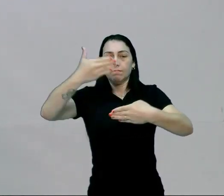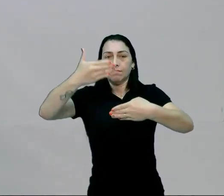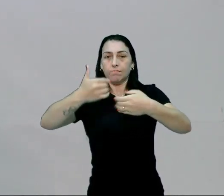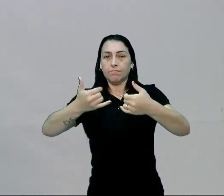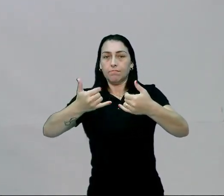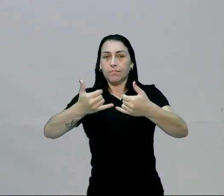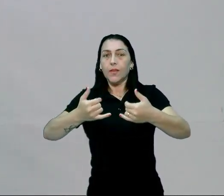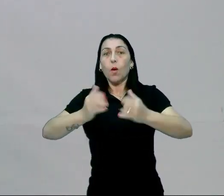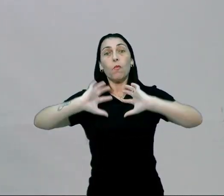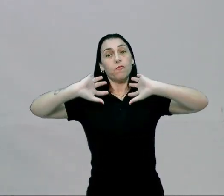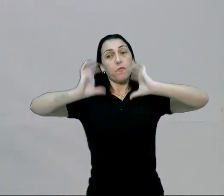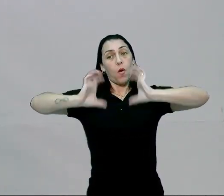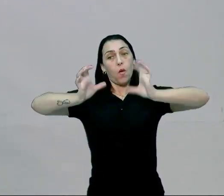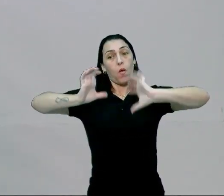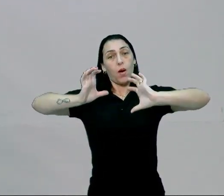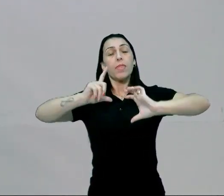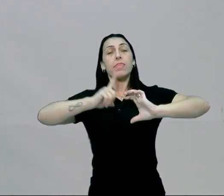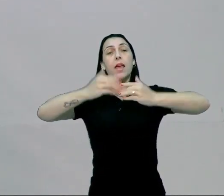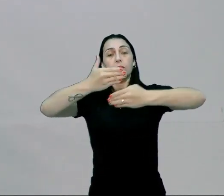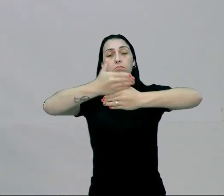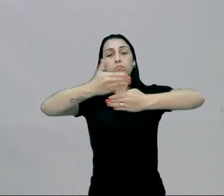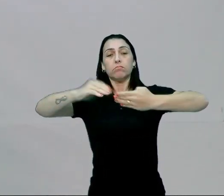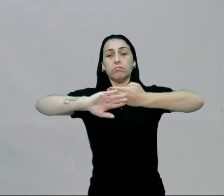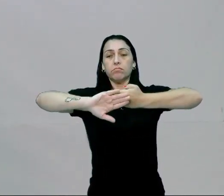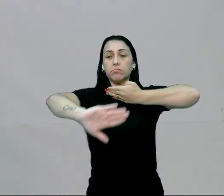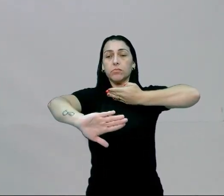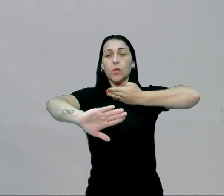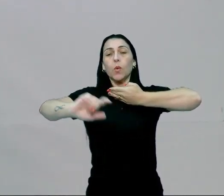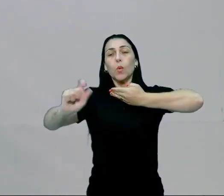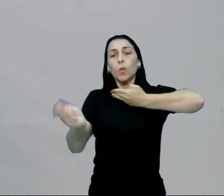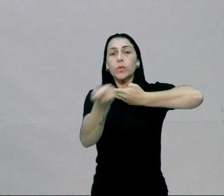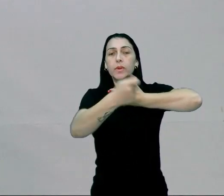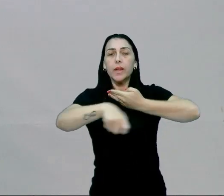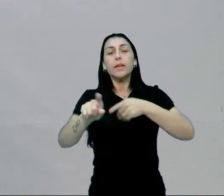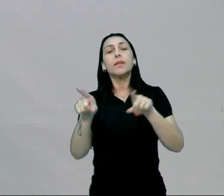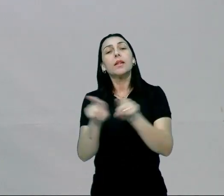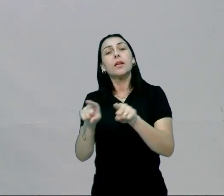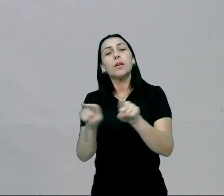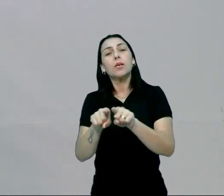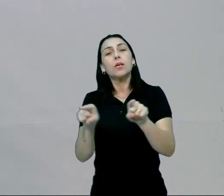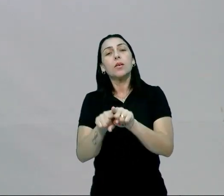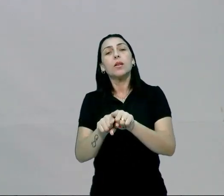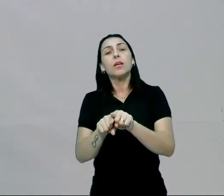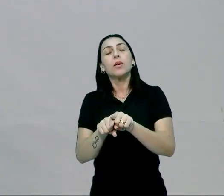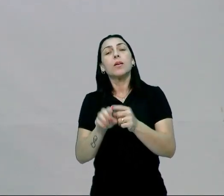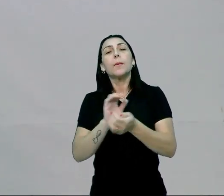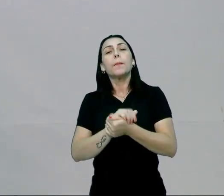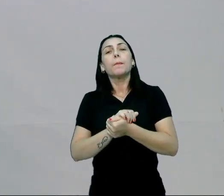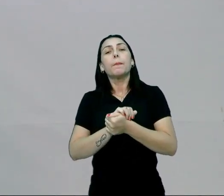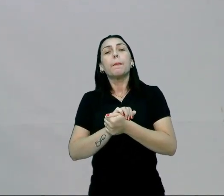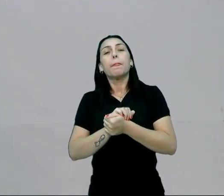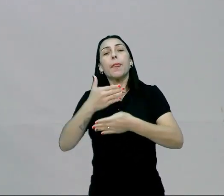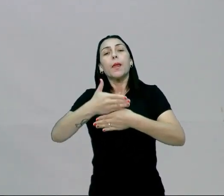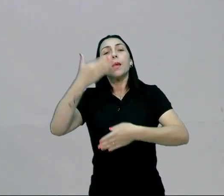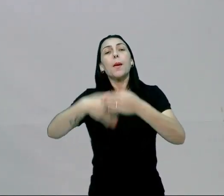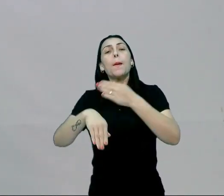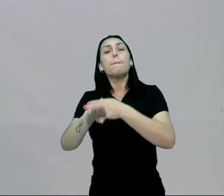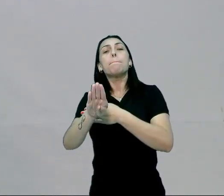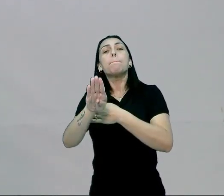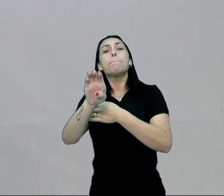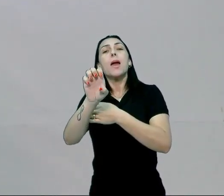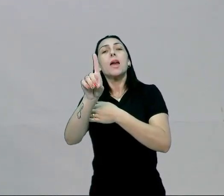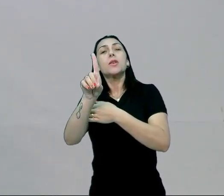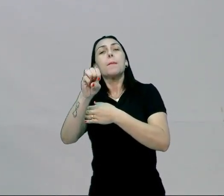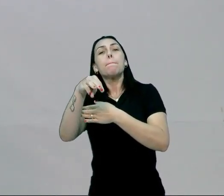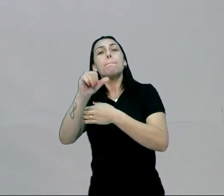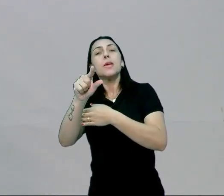o vôlei. O vôlei tem uma divisória. O vôlei, o tênis, deixa eu ver mais o que. O de parede é o badminton, salvo